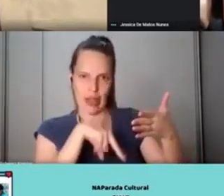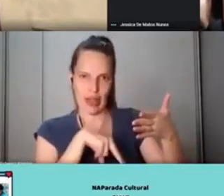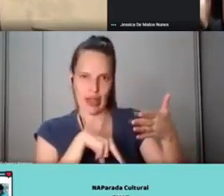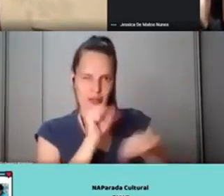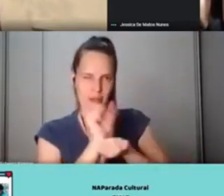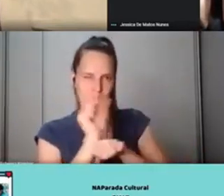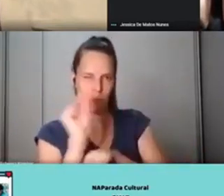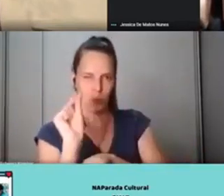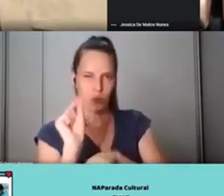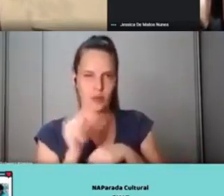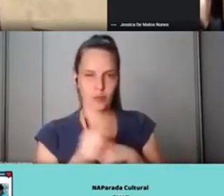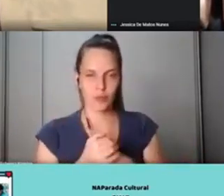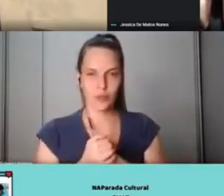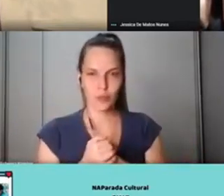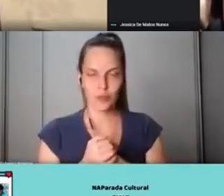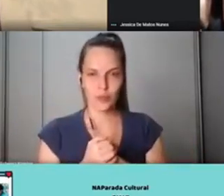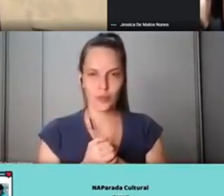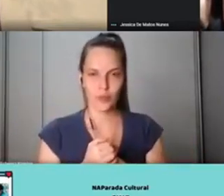instantinho.